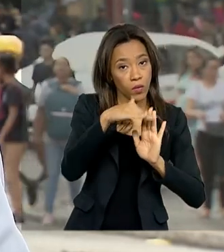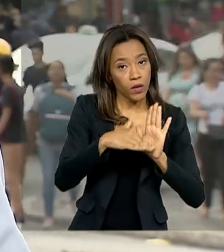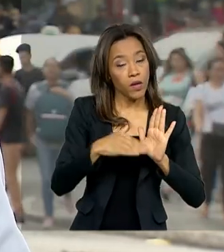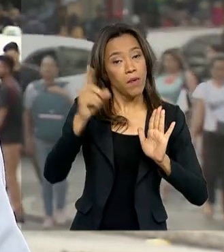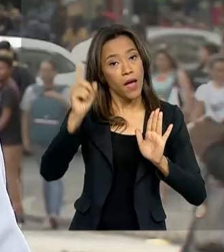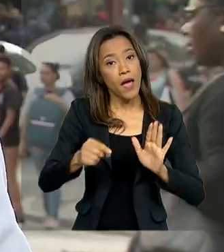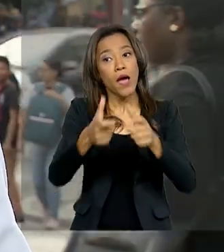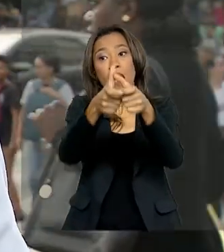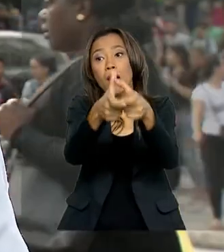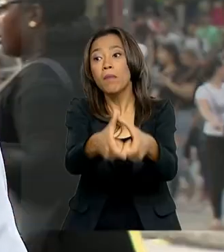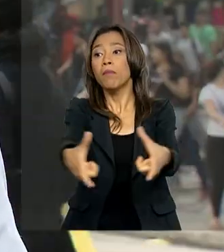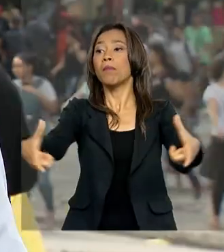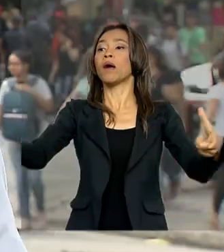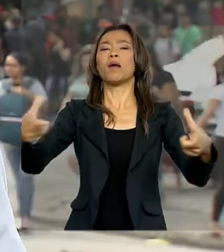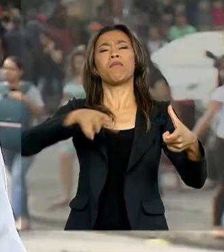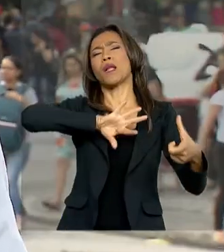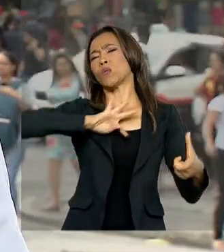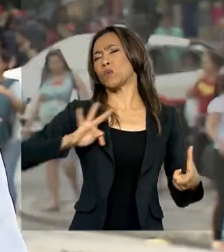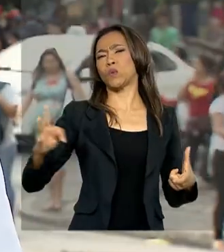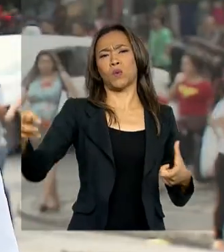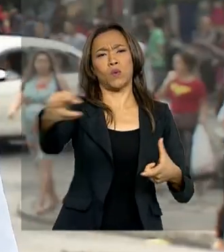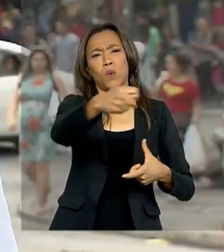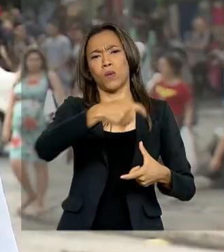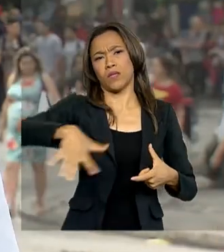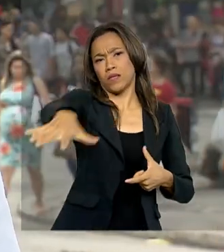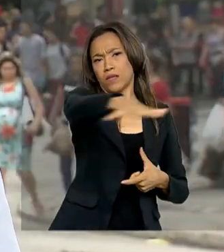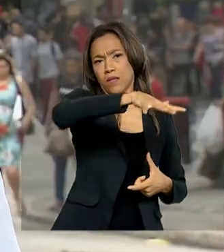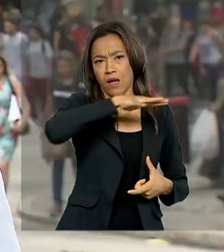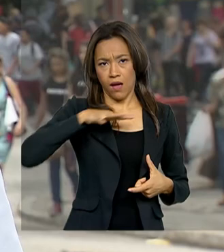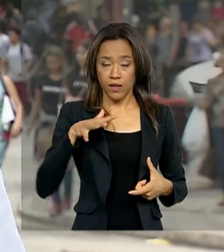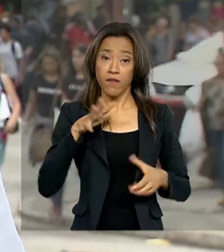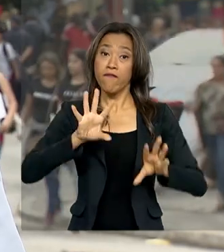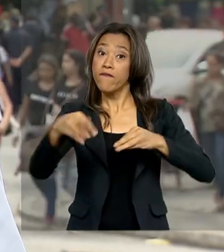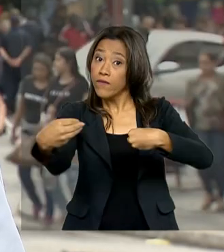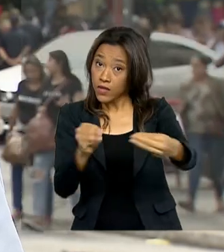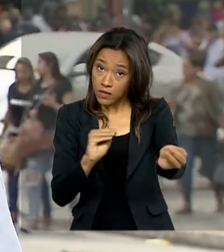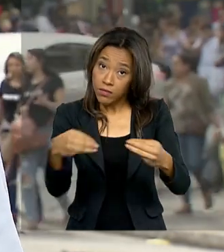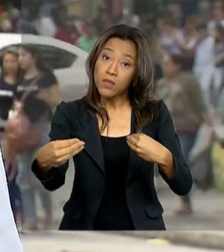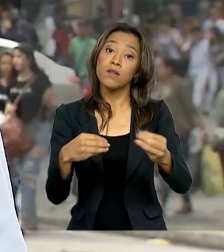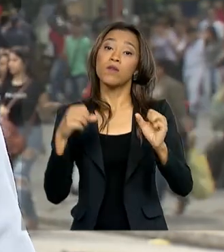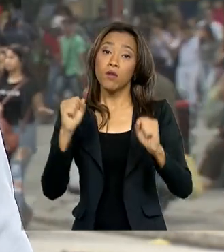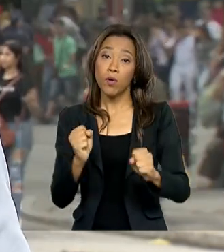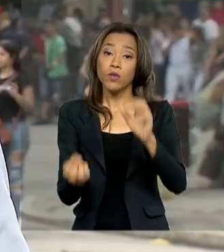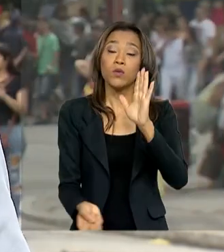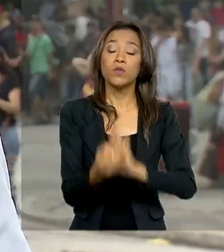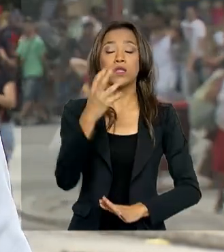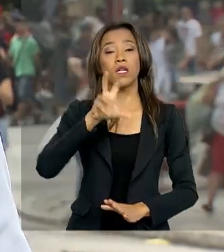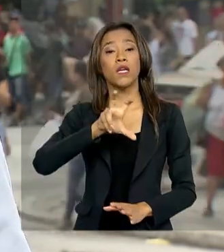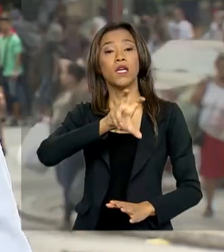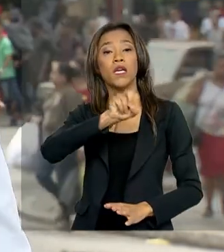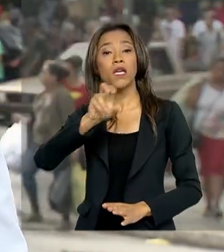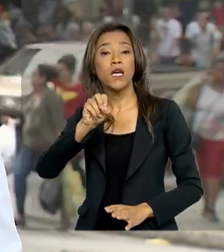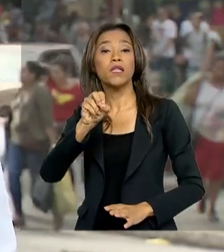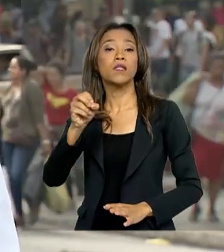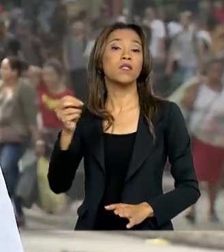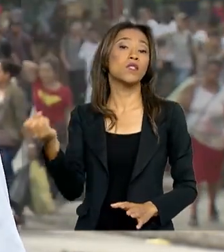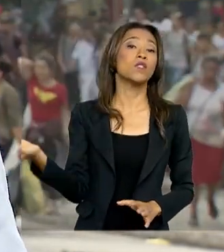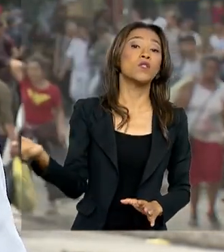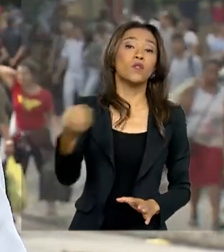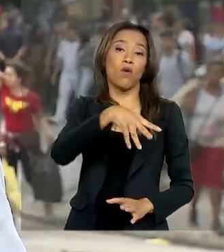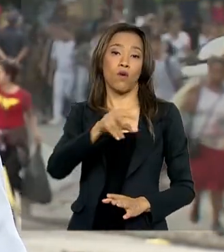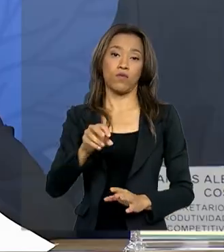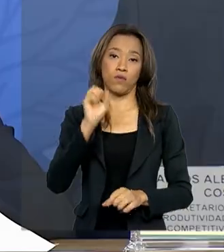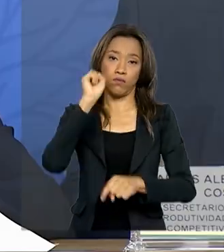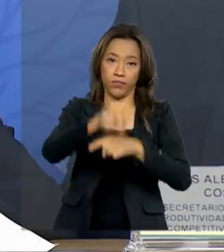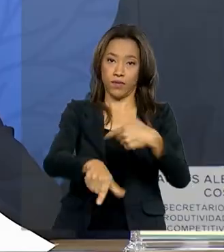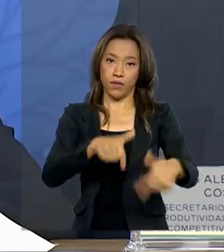essa autorização para todas as categorias. Flexibilização que pode gerar 500 mil novos empregos até 2022.